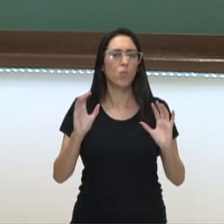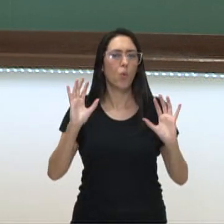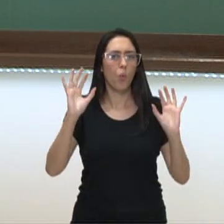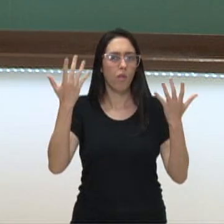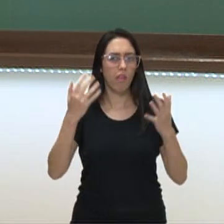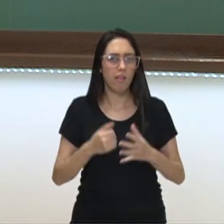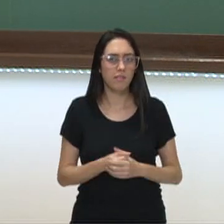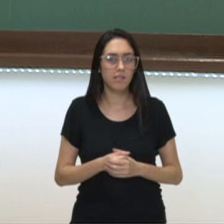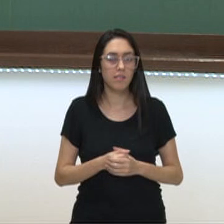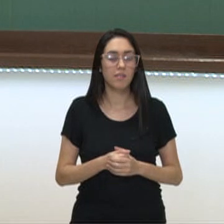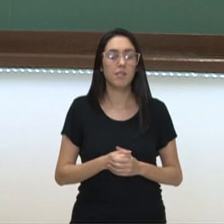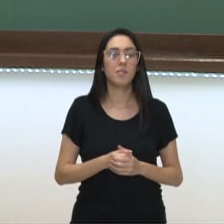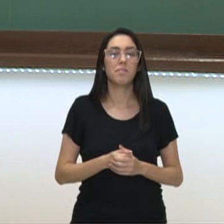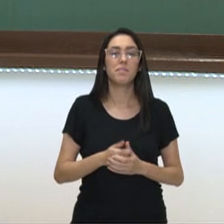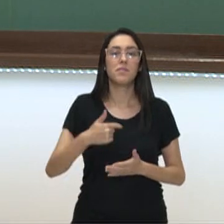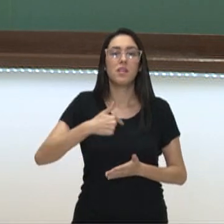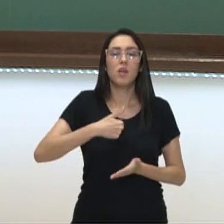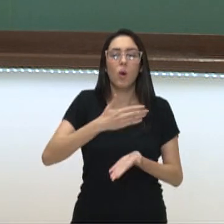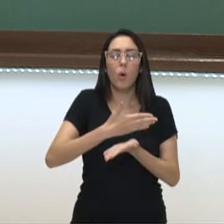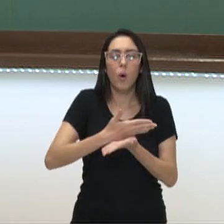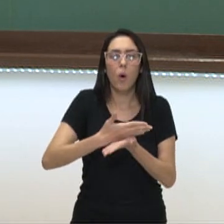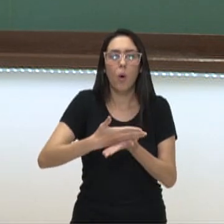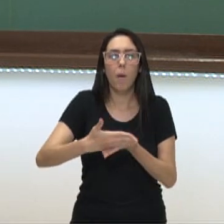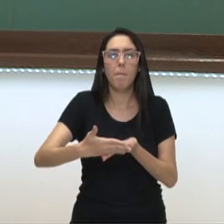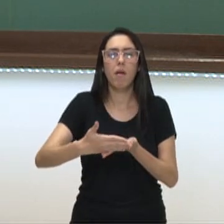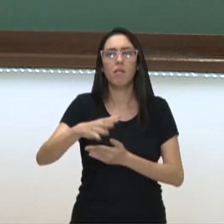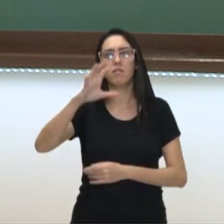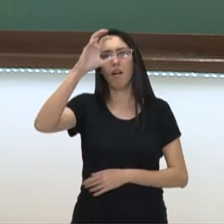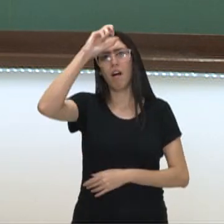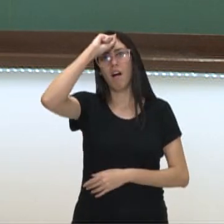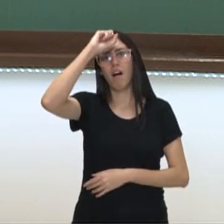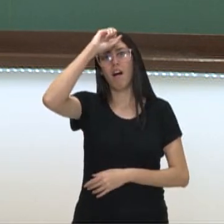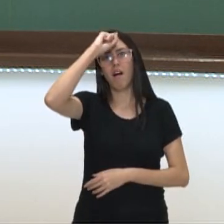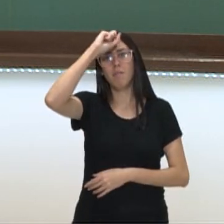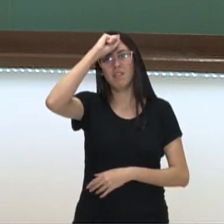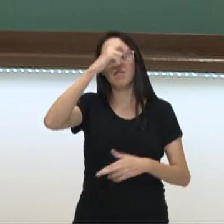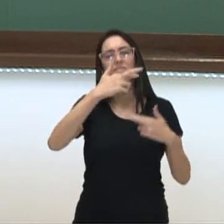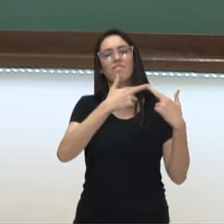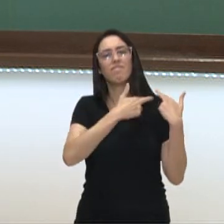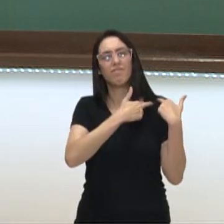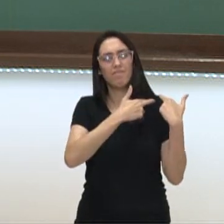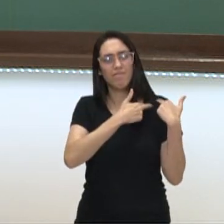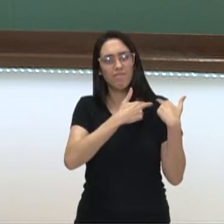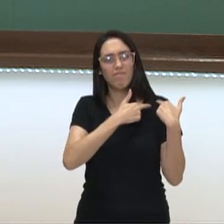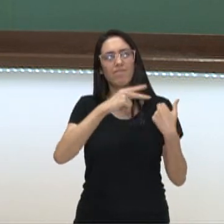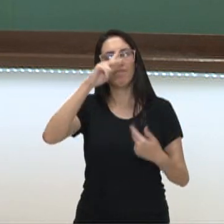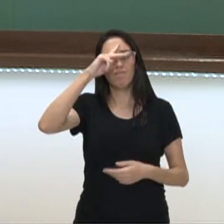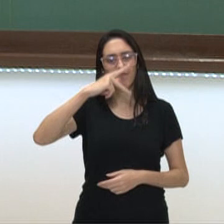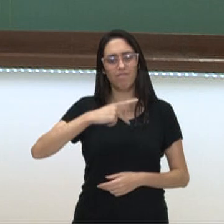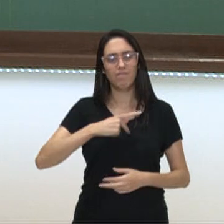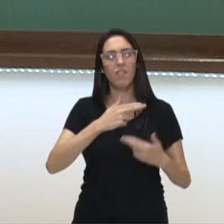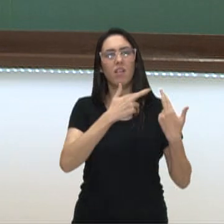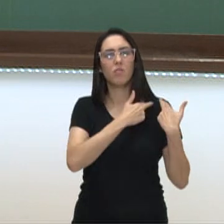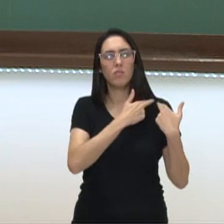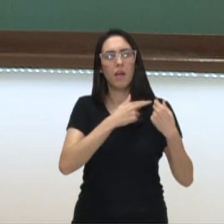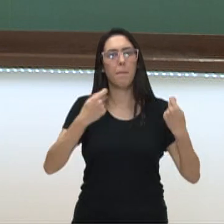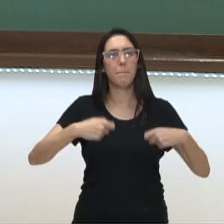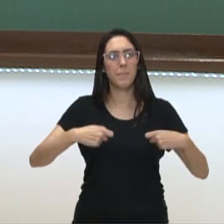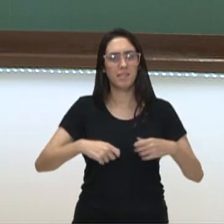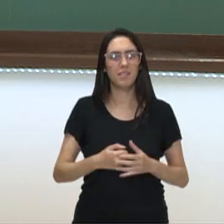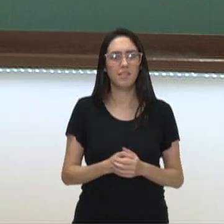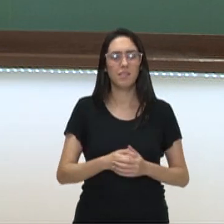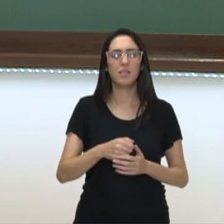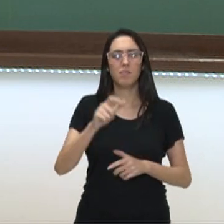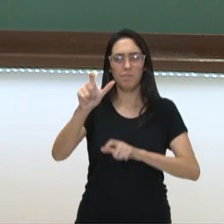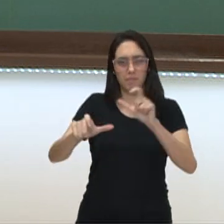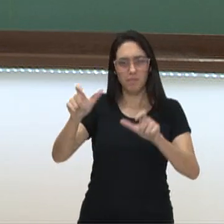aventura, eu começo a aprender um pouco mais sobre responsabilidade. As pessoas que fazem esse tipo de